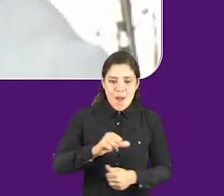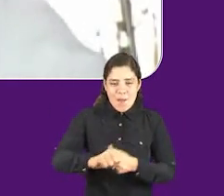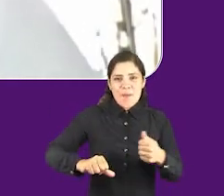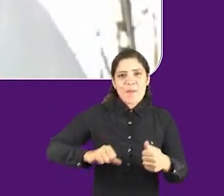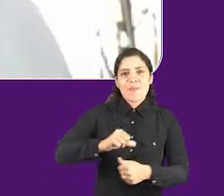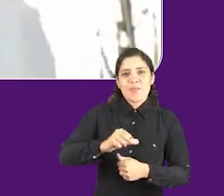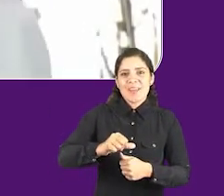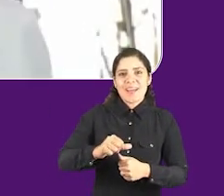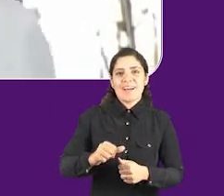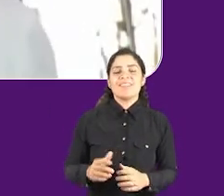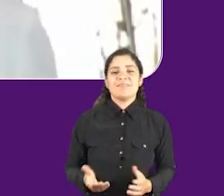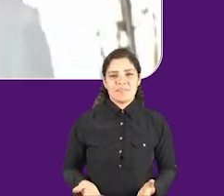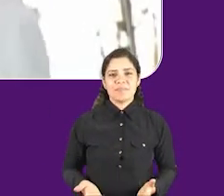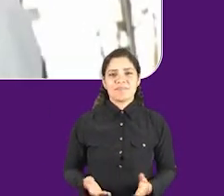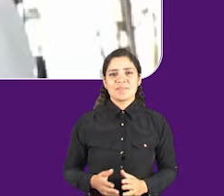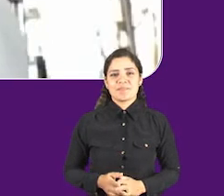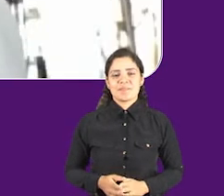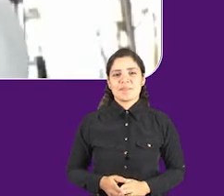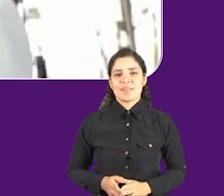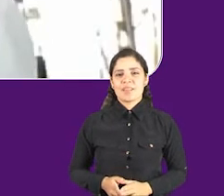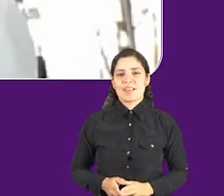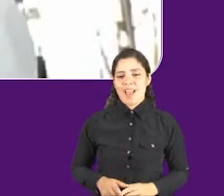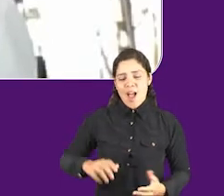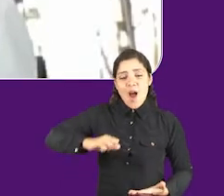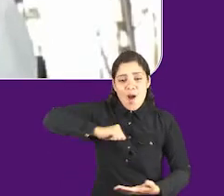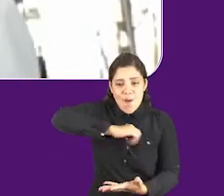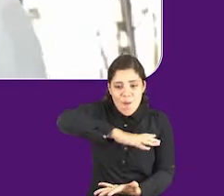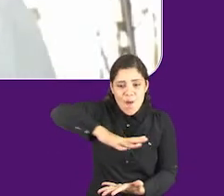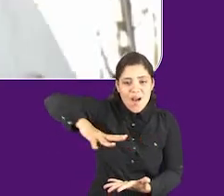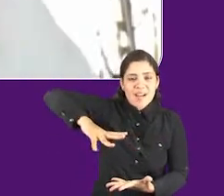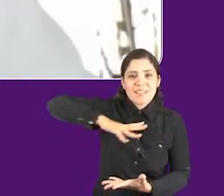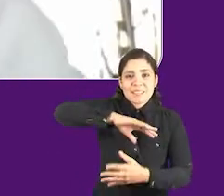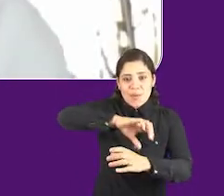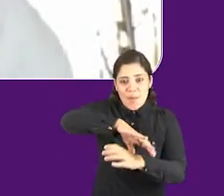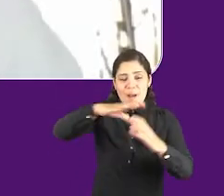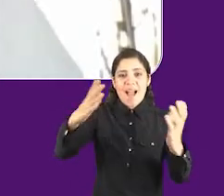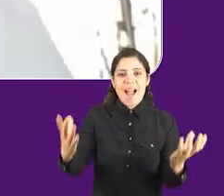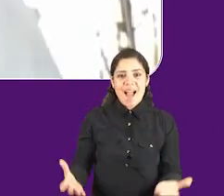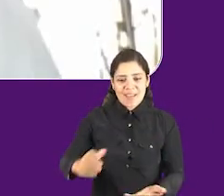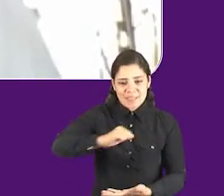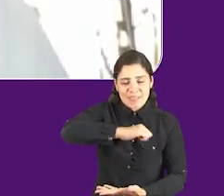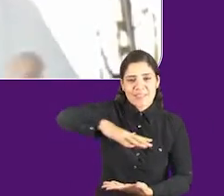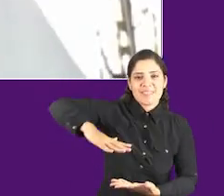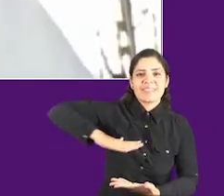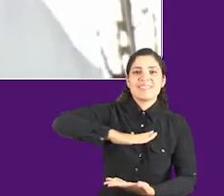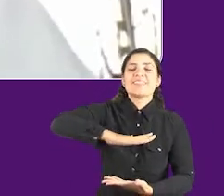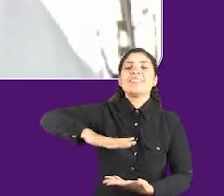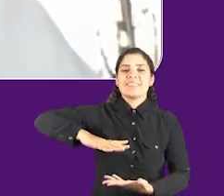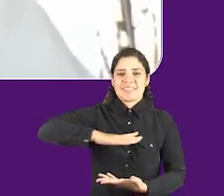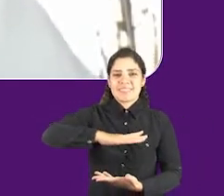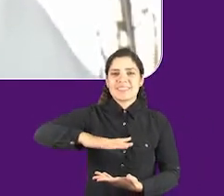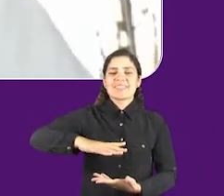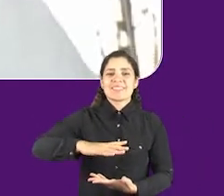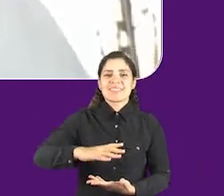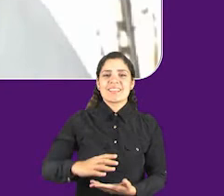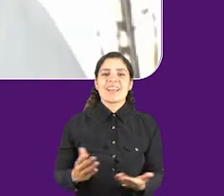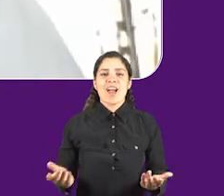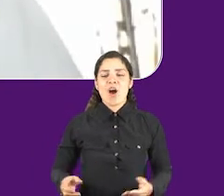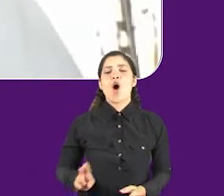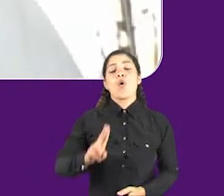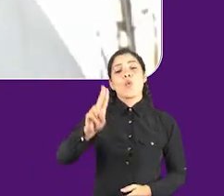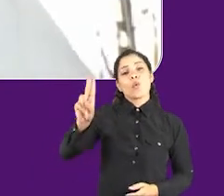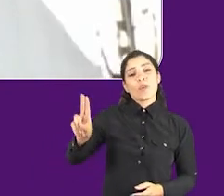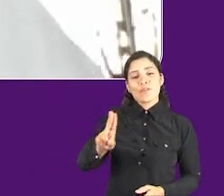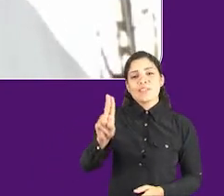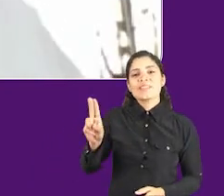ecossistemas startups ecossistemas de universitários é que o destino do artigo solução